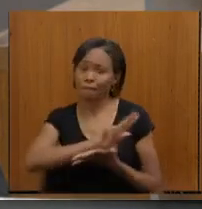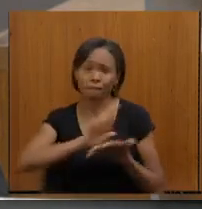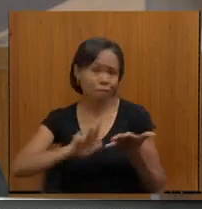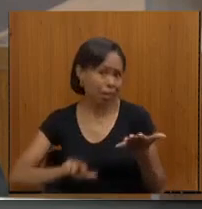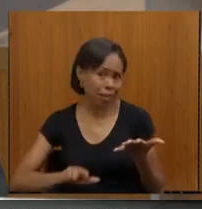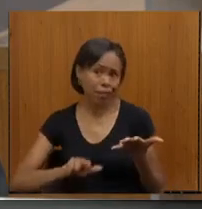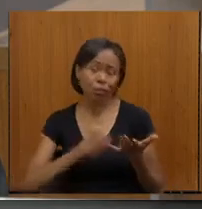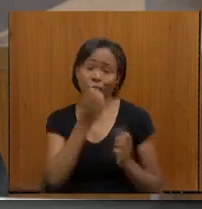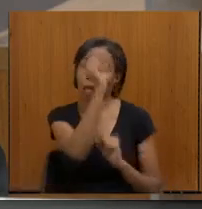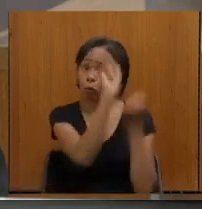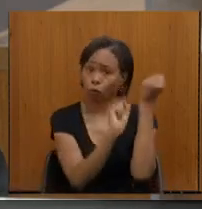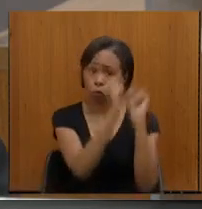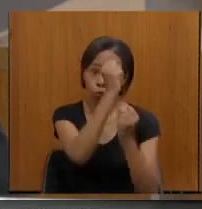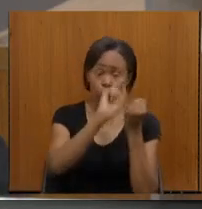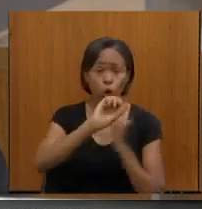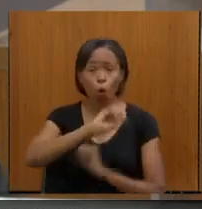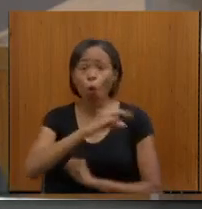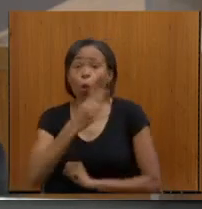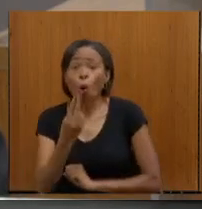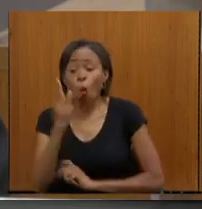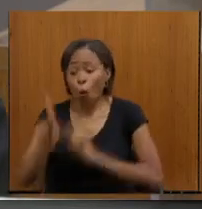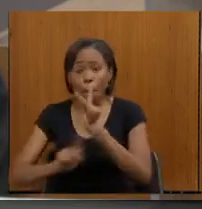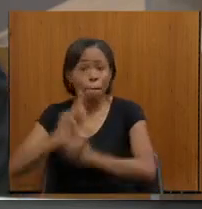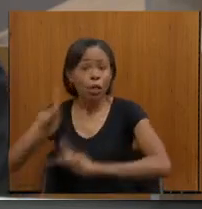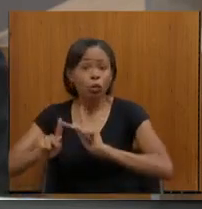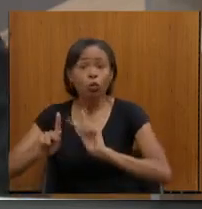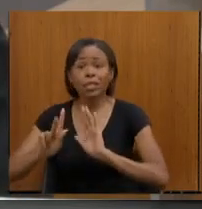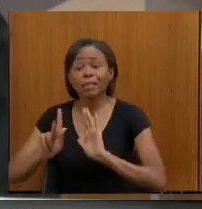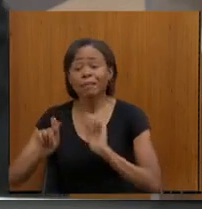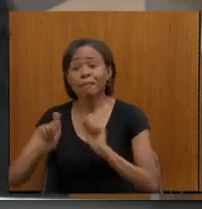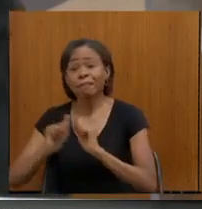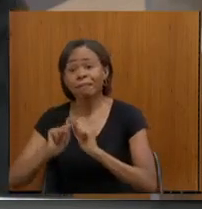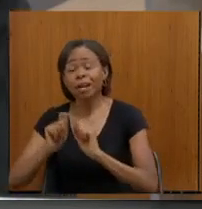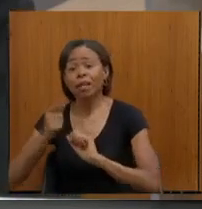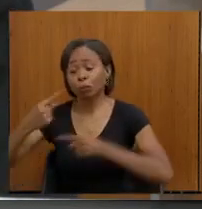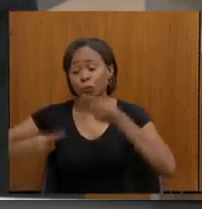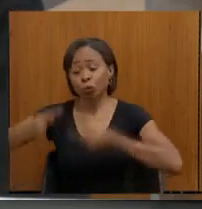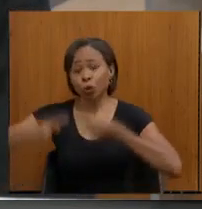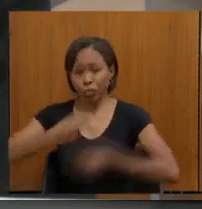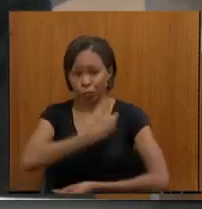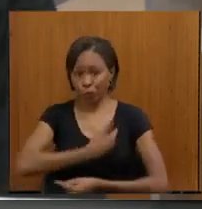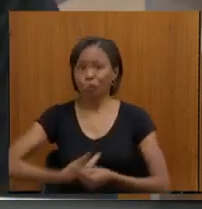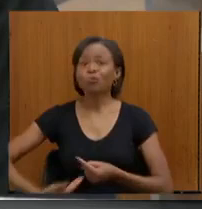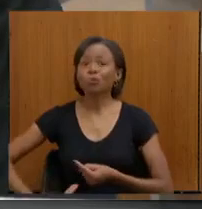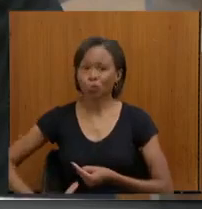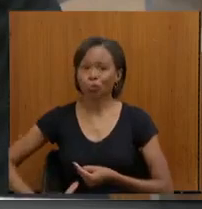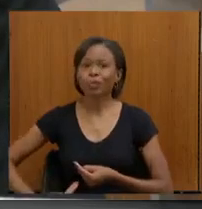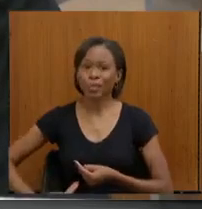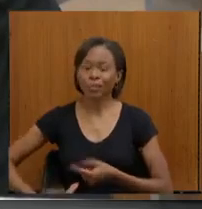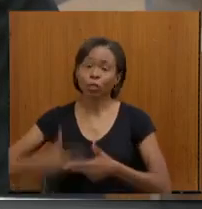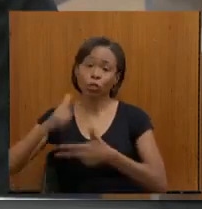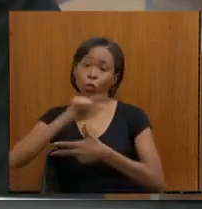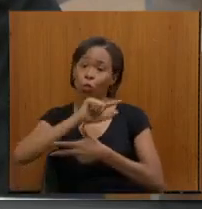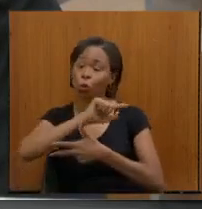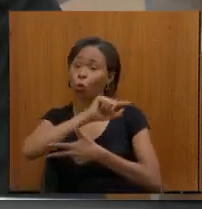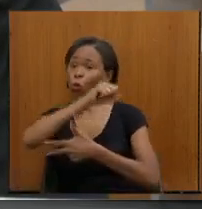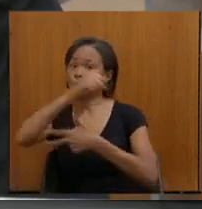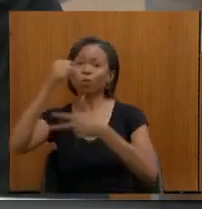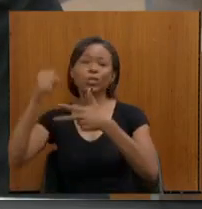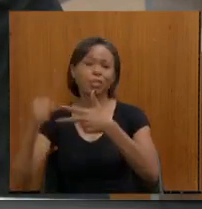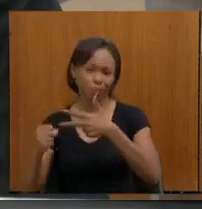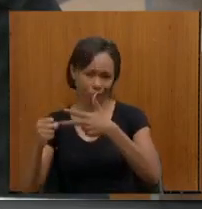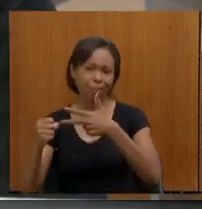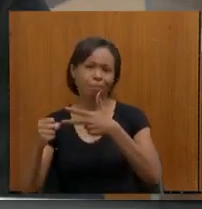indústria como também quem vai formular políticas públicas no setor público das três esferas do executivo federal